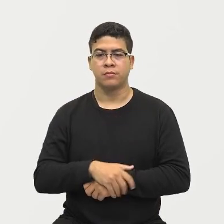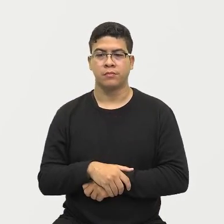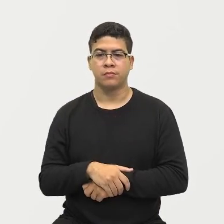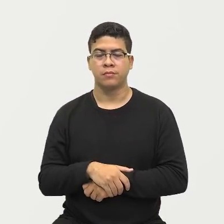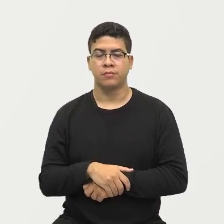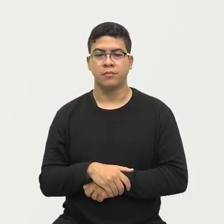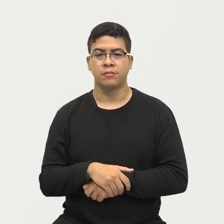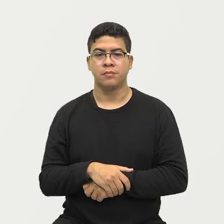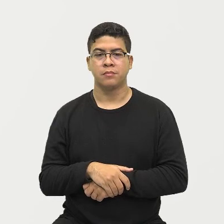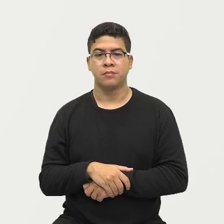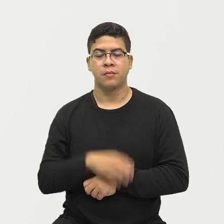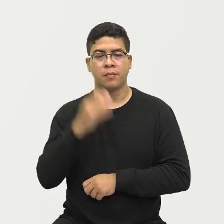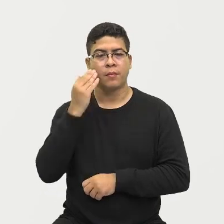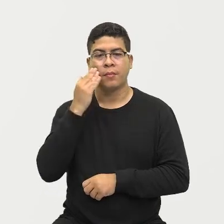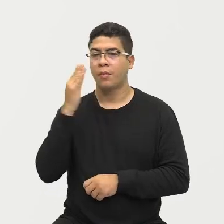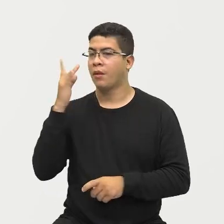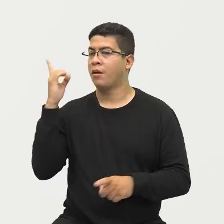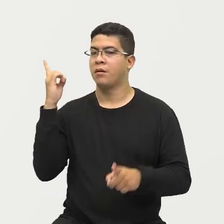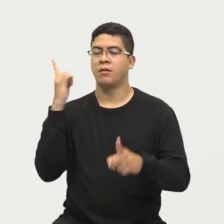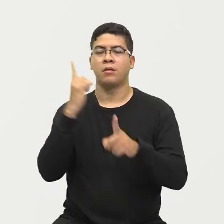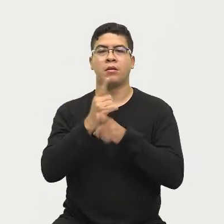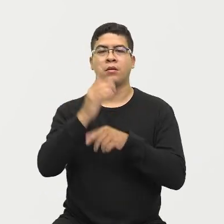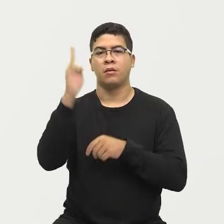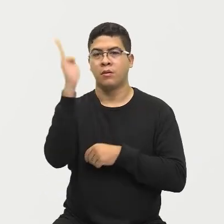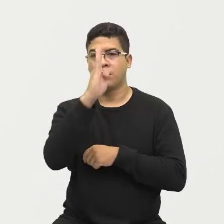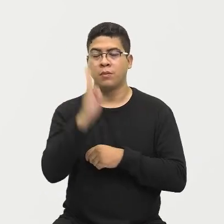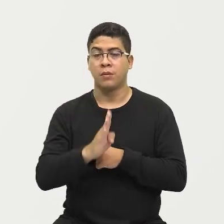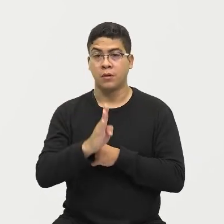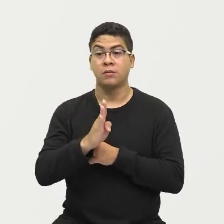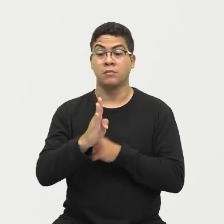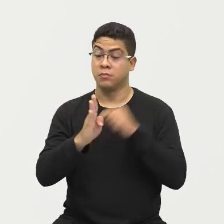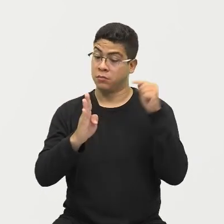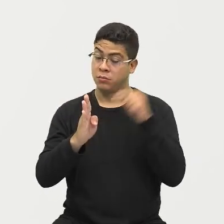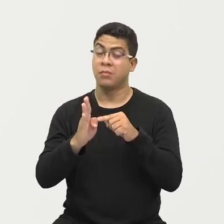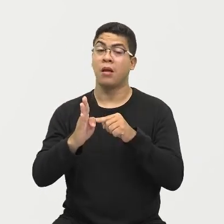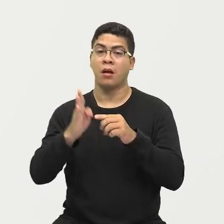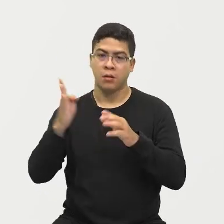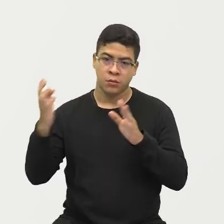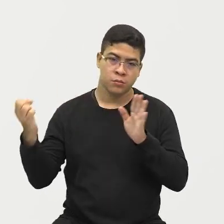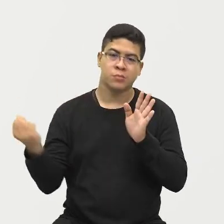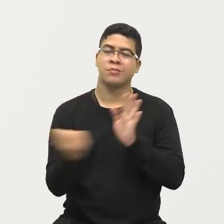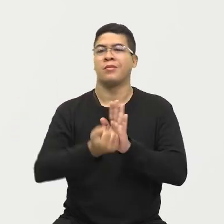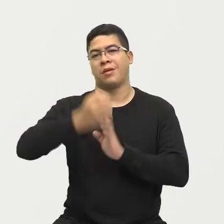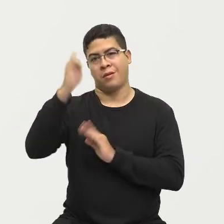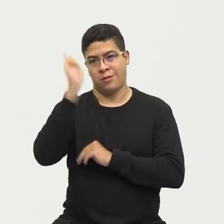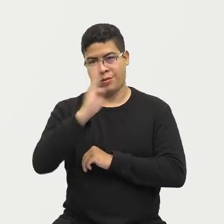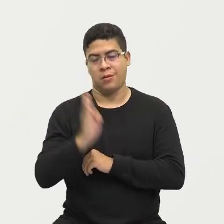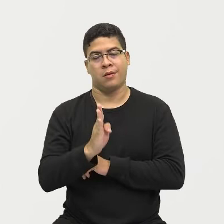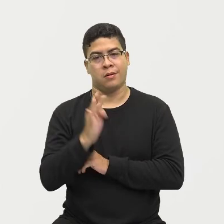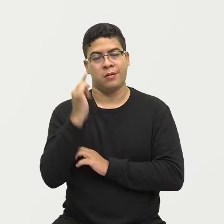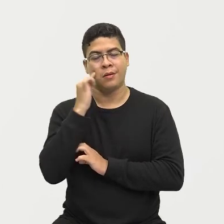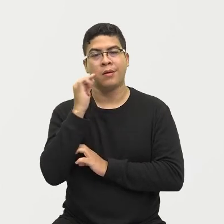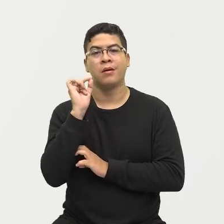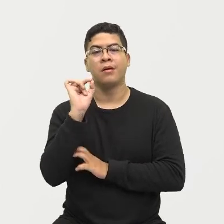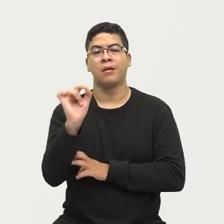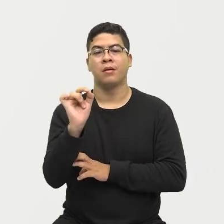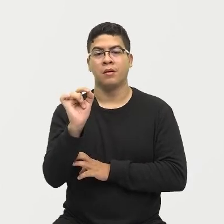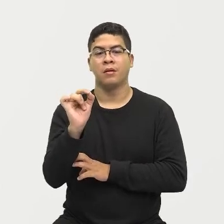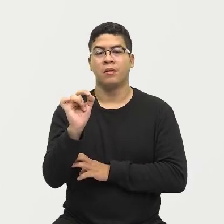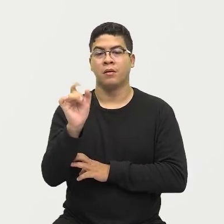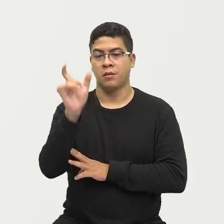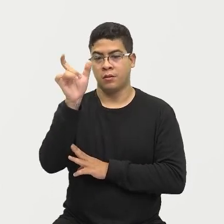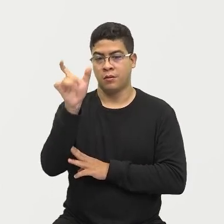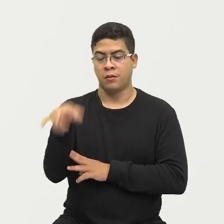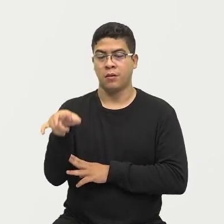Mário de Andrade e a descoberta do Brasil brasileiro. Olha só, um dos líderes da primeira geração modernista, Mário Raul de